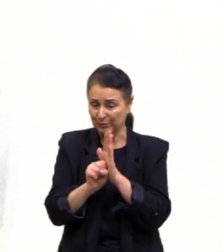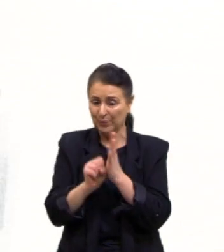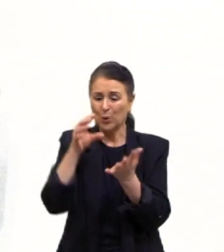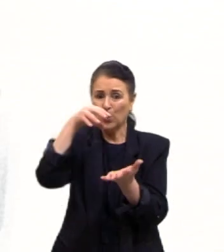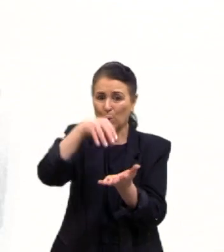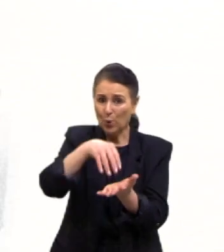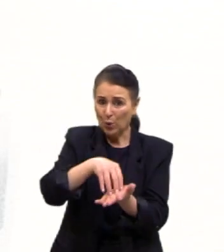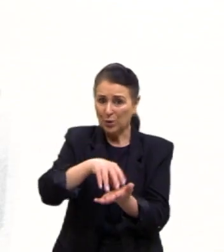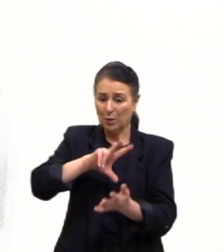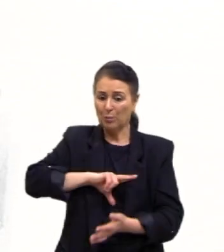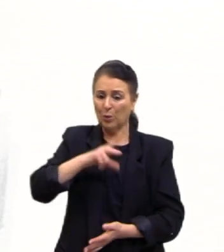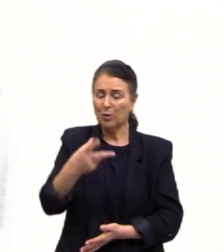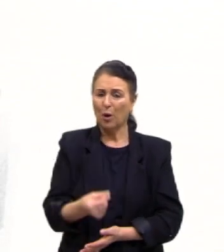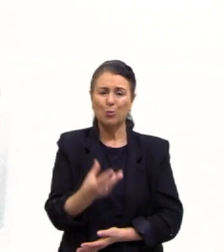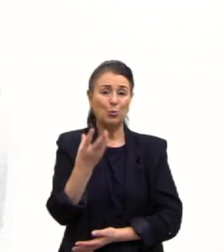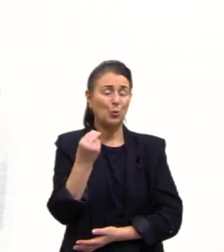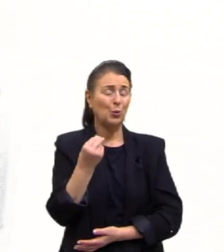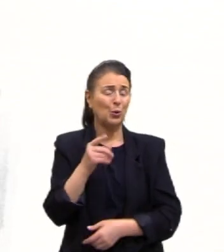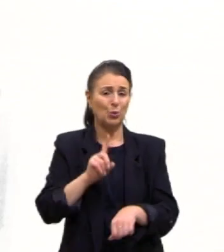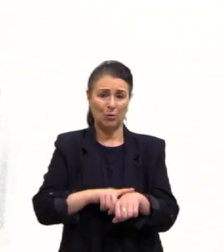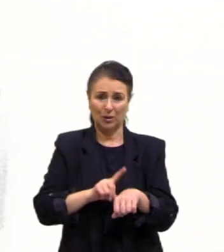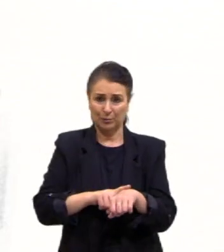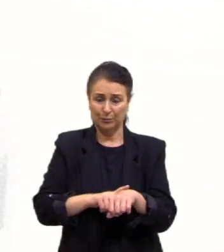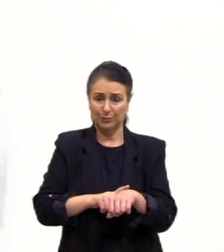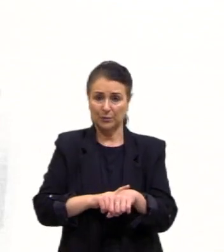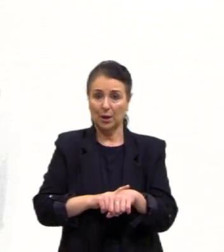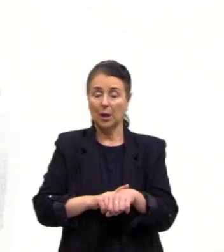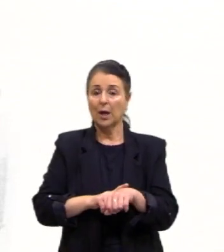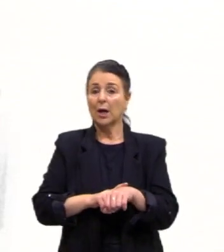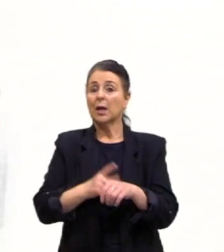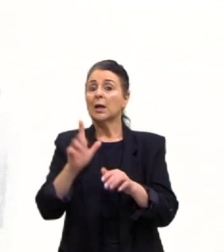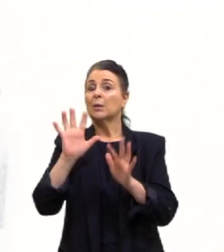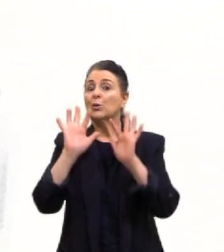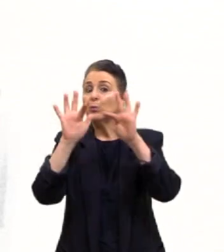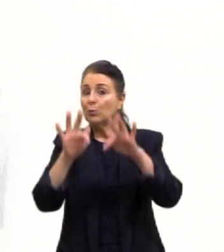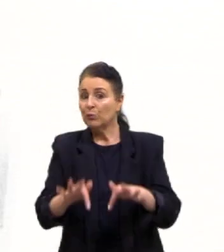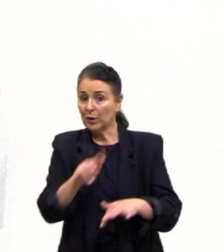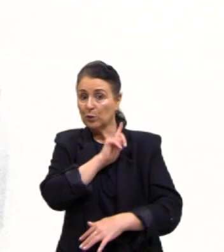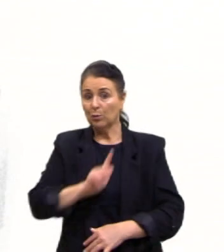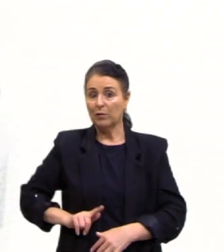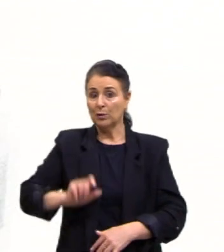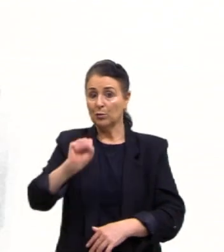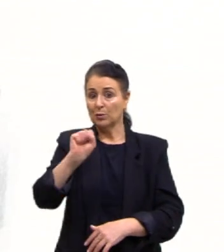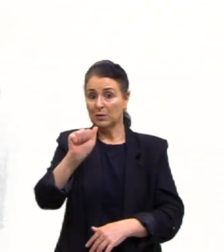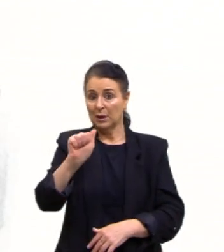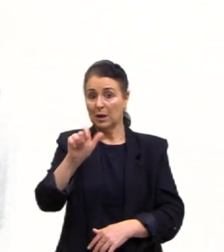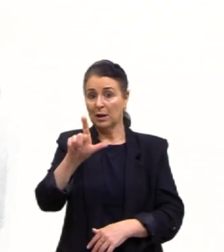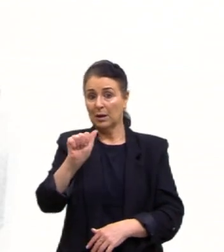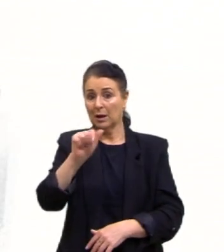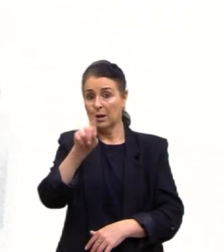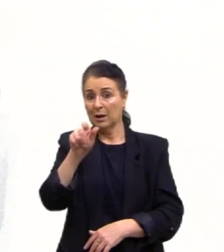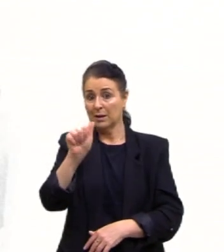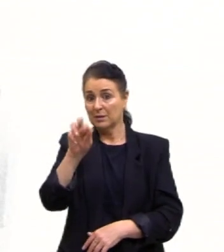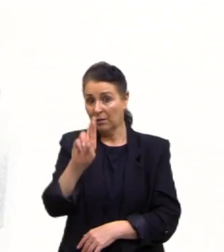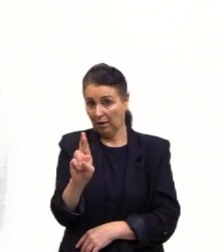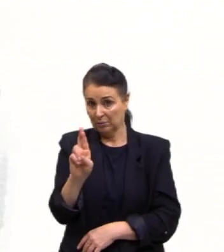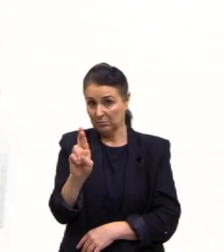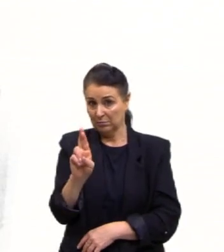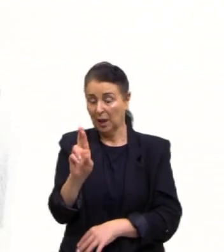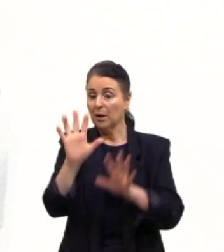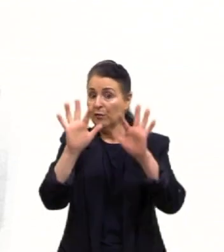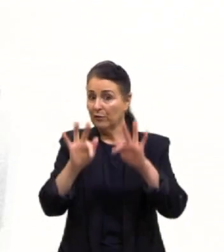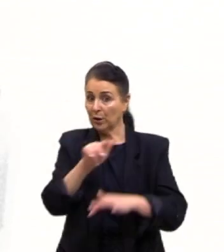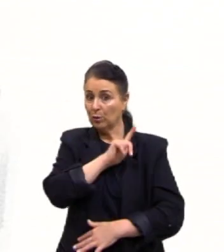com a queda de Salazar né antes já tinham movimentos lutando pela independência de Angola quando se elas arcaia então